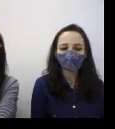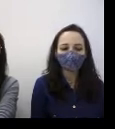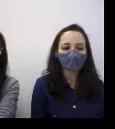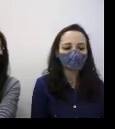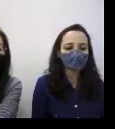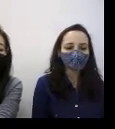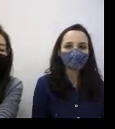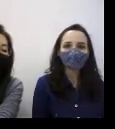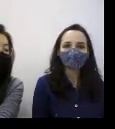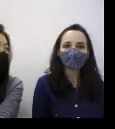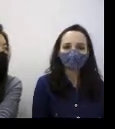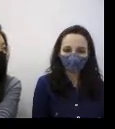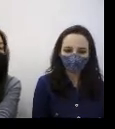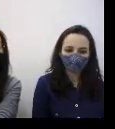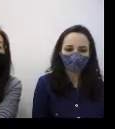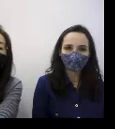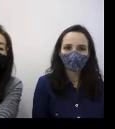um, né?